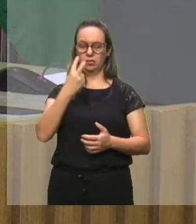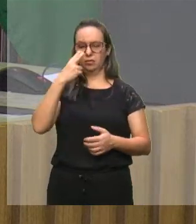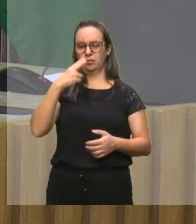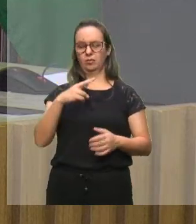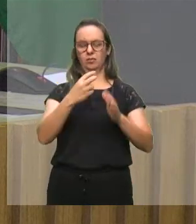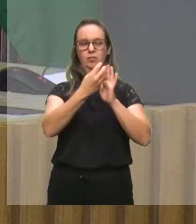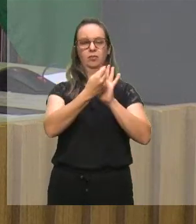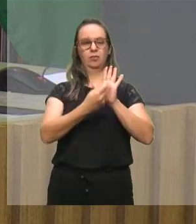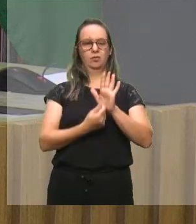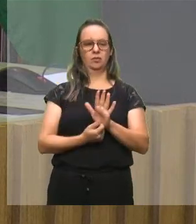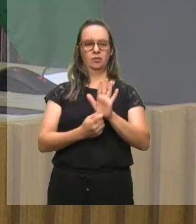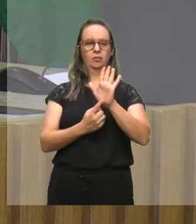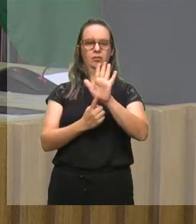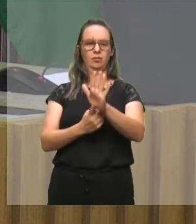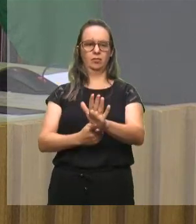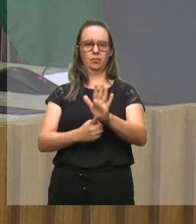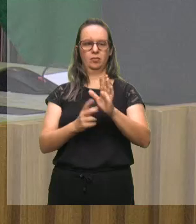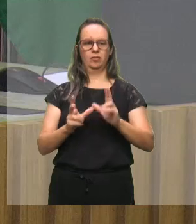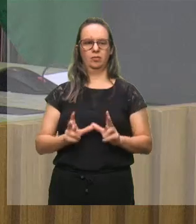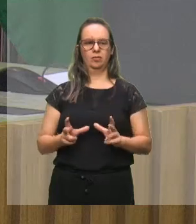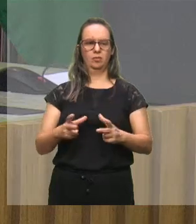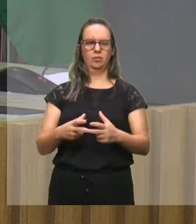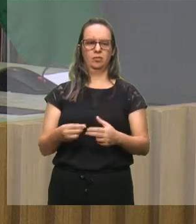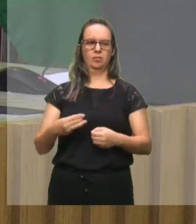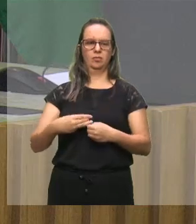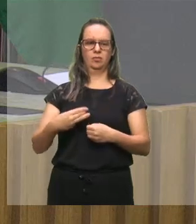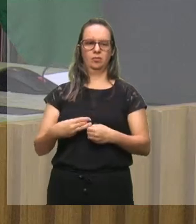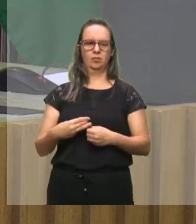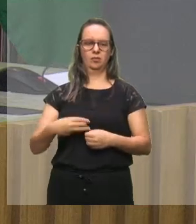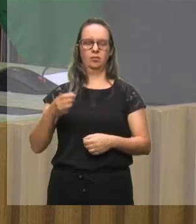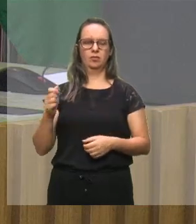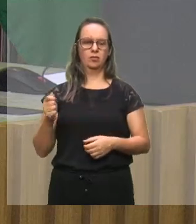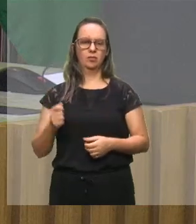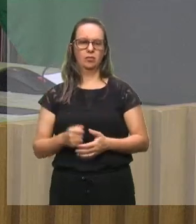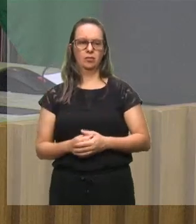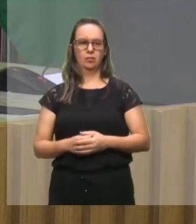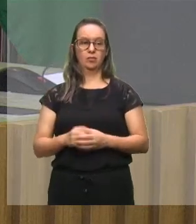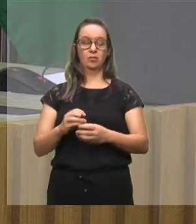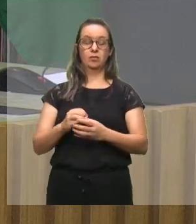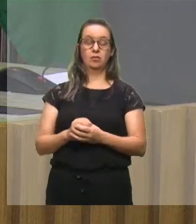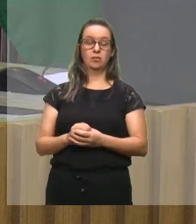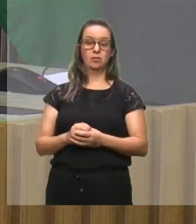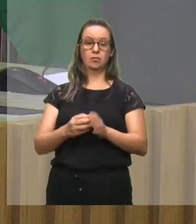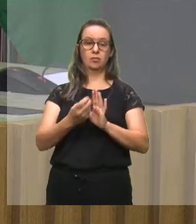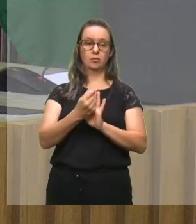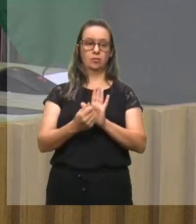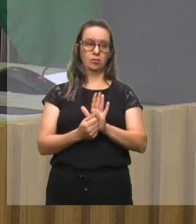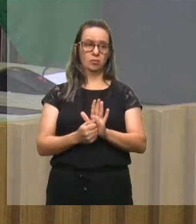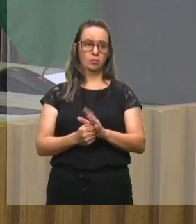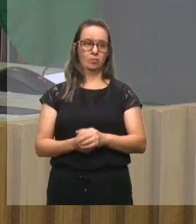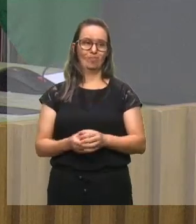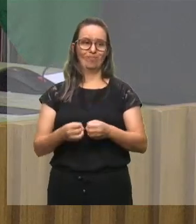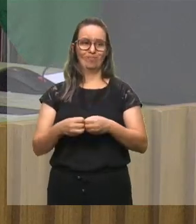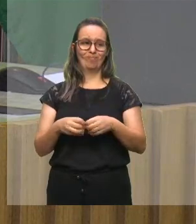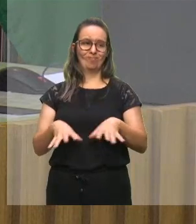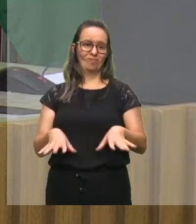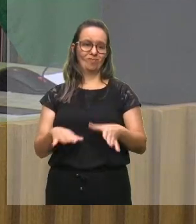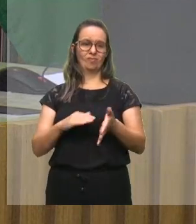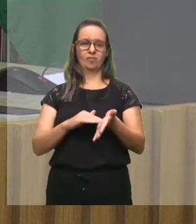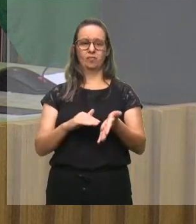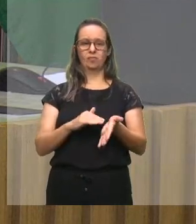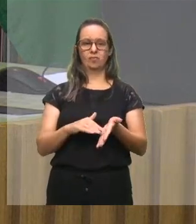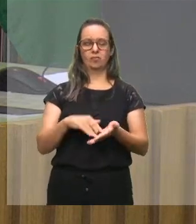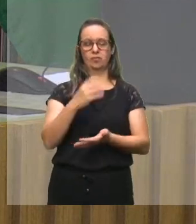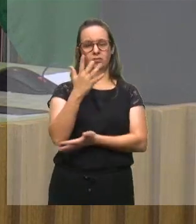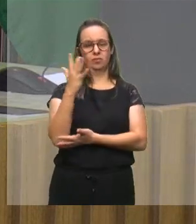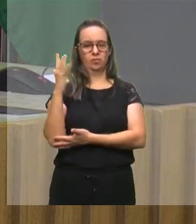Municipal de Assis, e a gente viu dentro do orçamento o que é gasto dentro da Secretaria do Meio Ambiente. Só fazendo um lembrete que